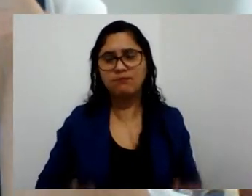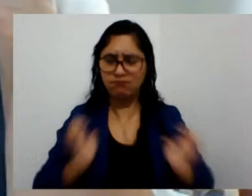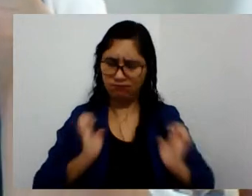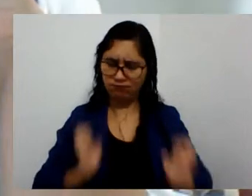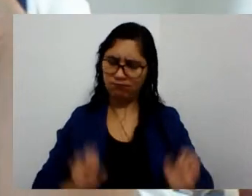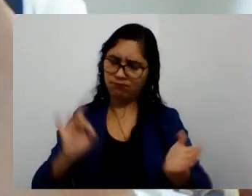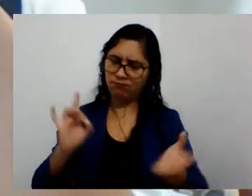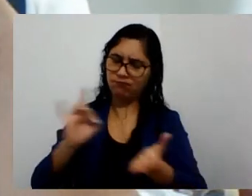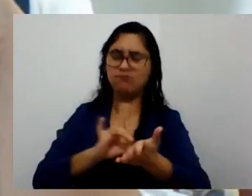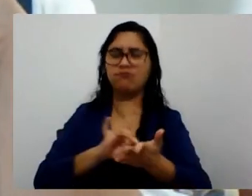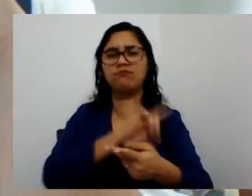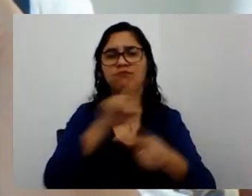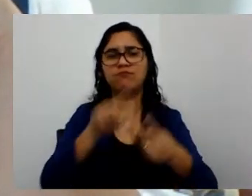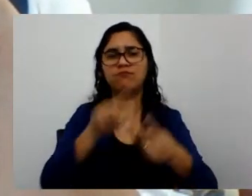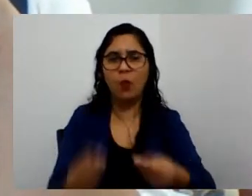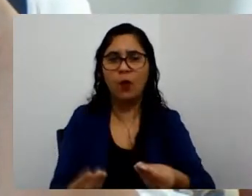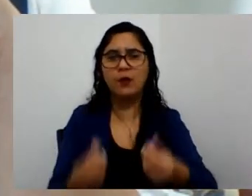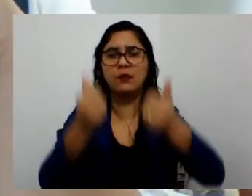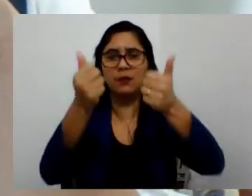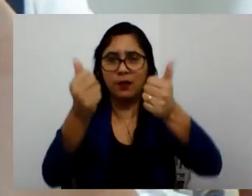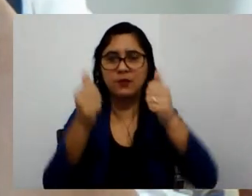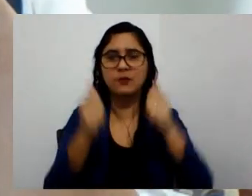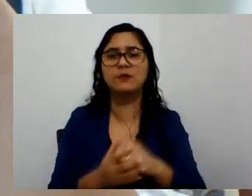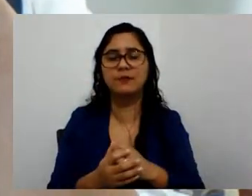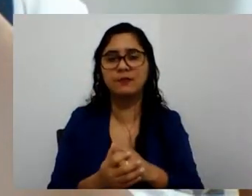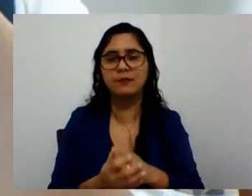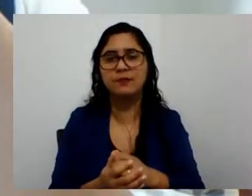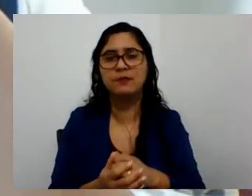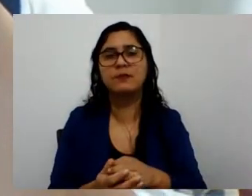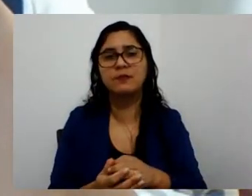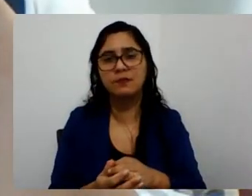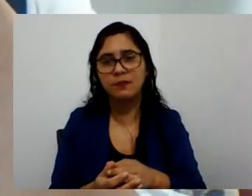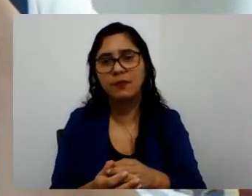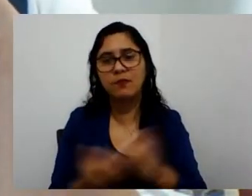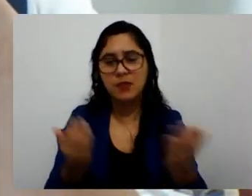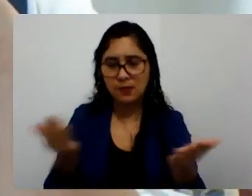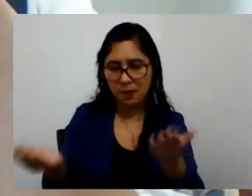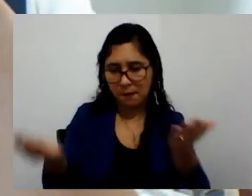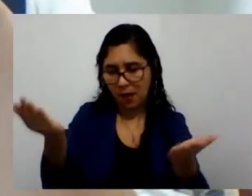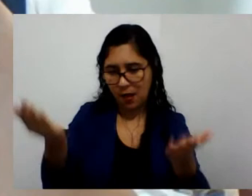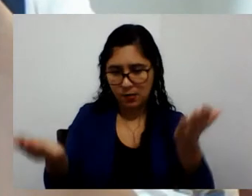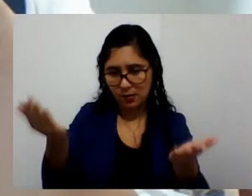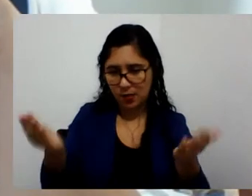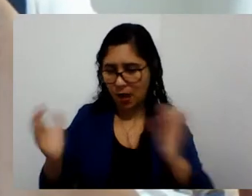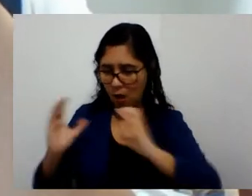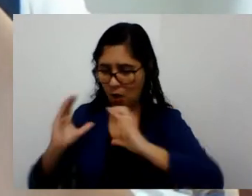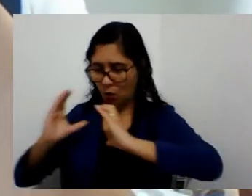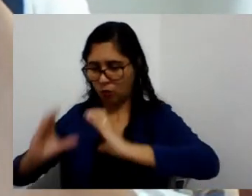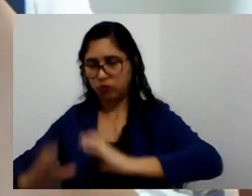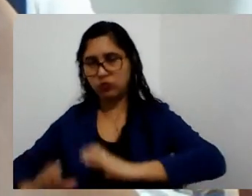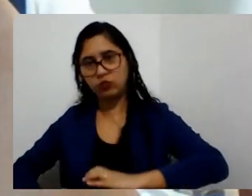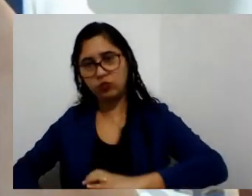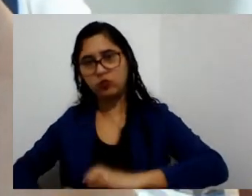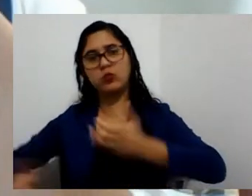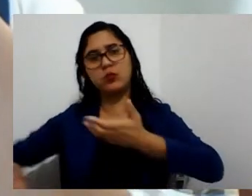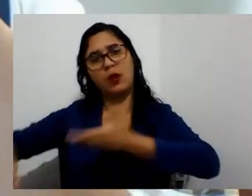de qualidade, de produção. Então, esse balanceamento entre condutas que sejam